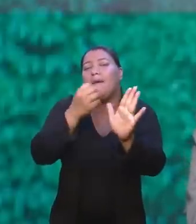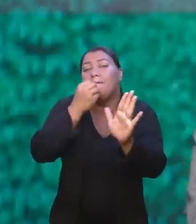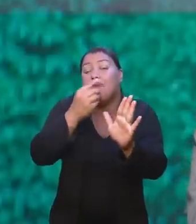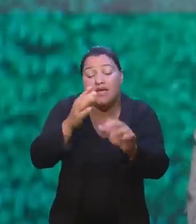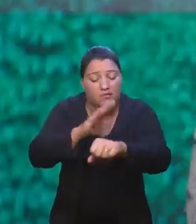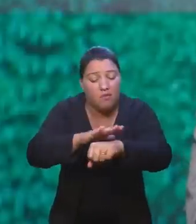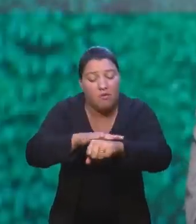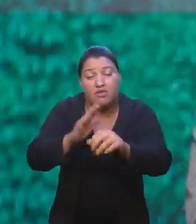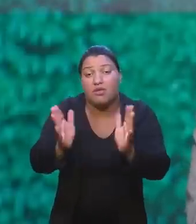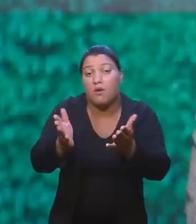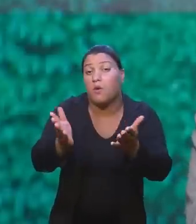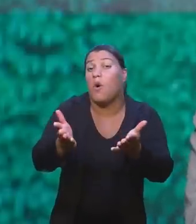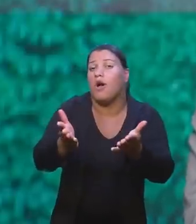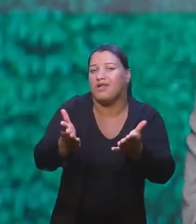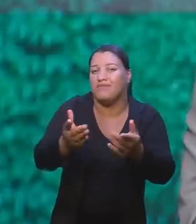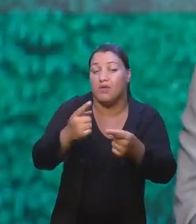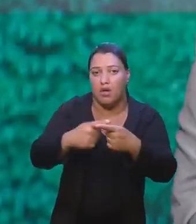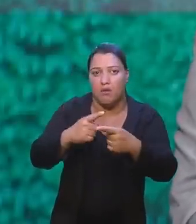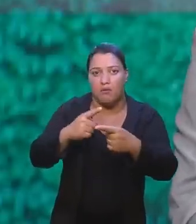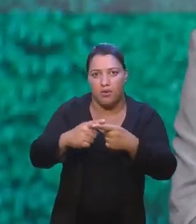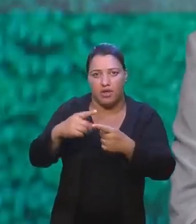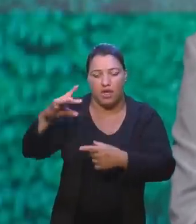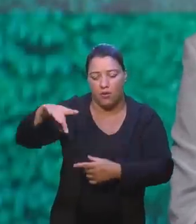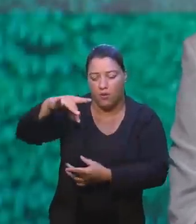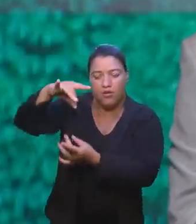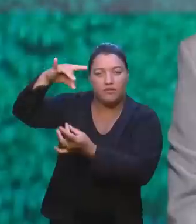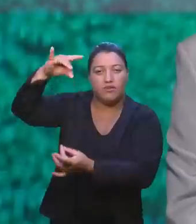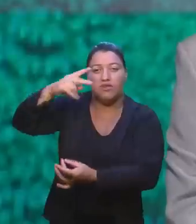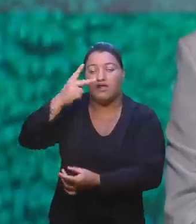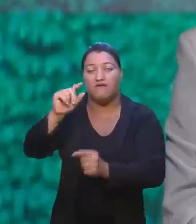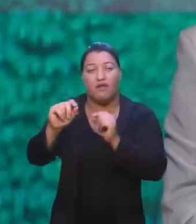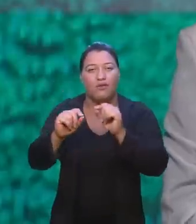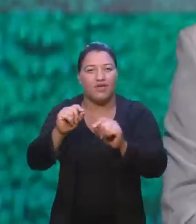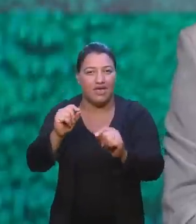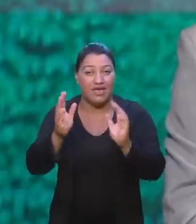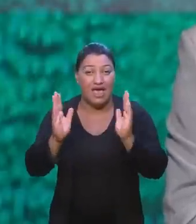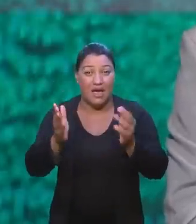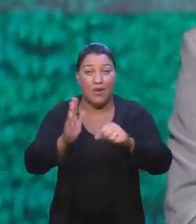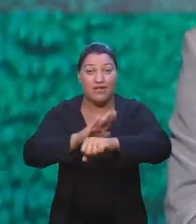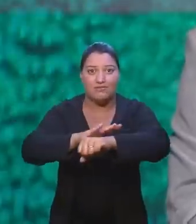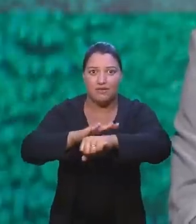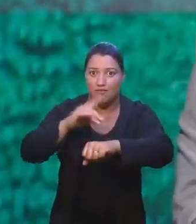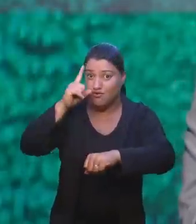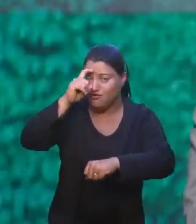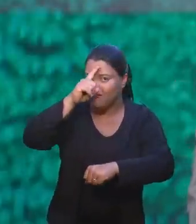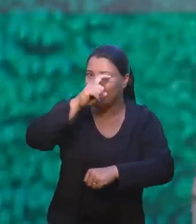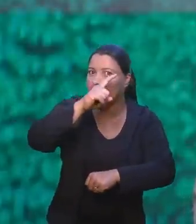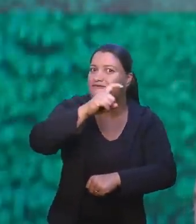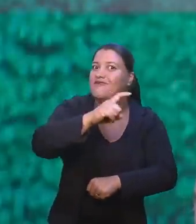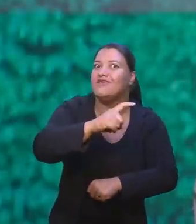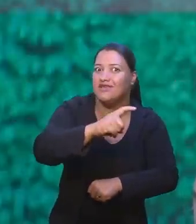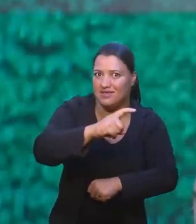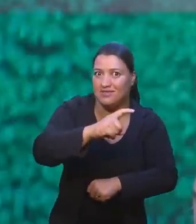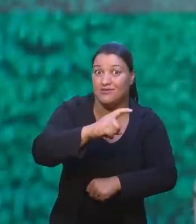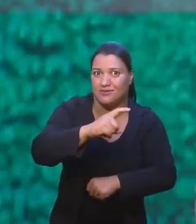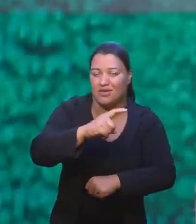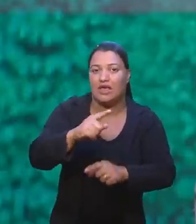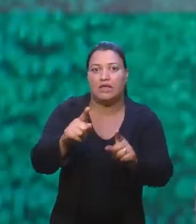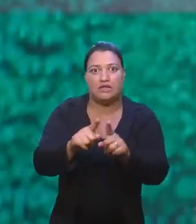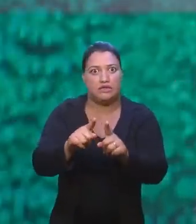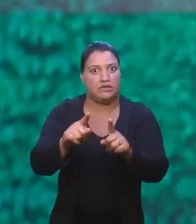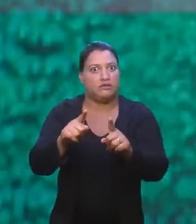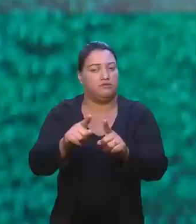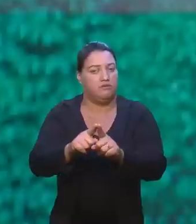momento. Diz ele mais ou menos assim, que são tempos difíceis e definidores